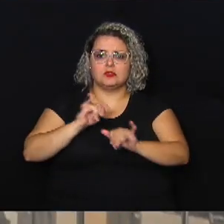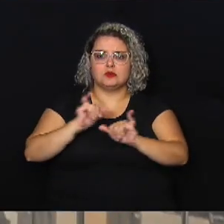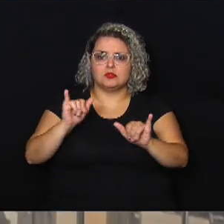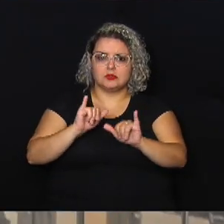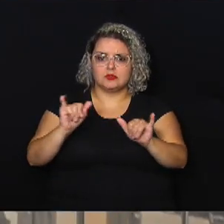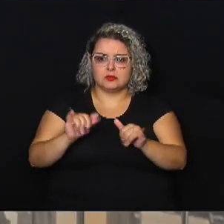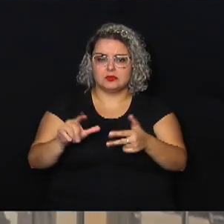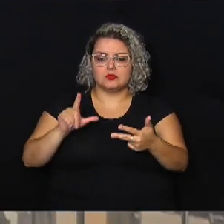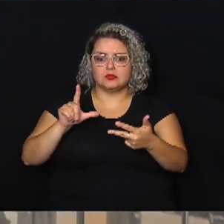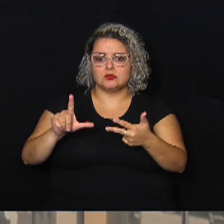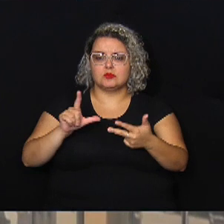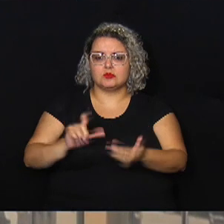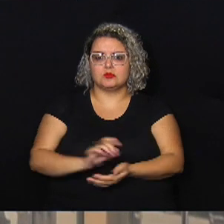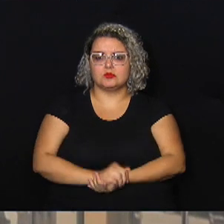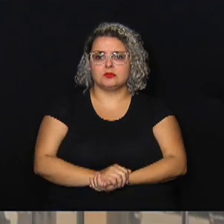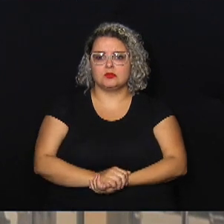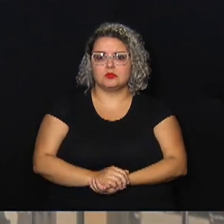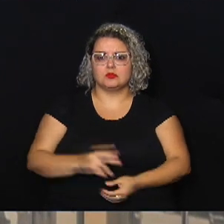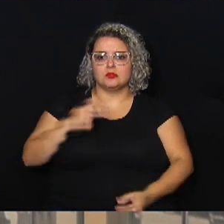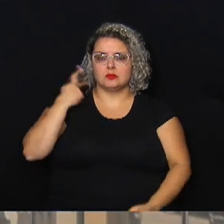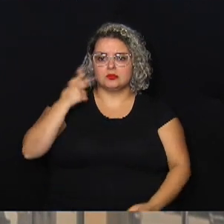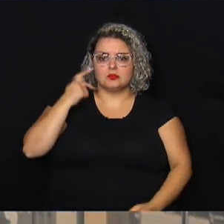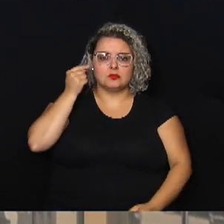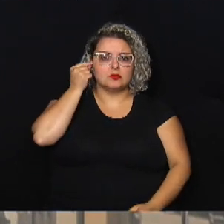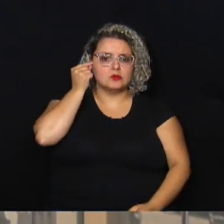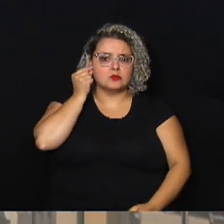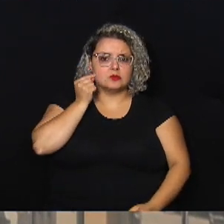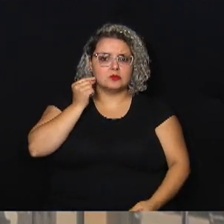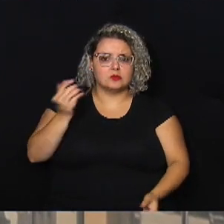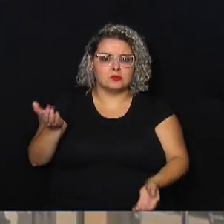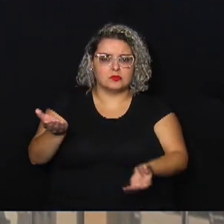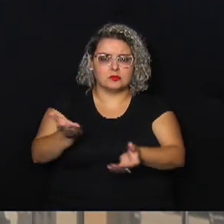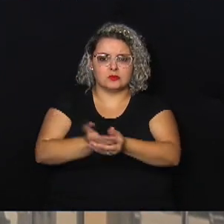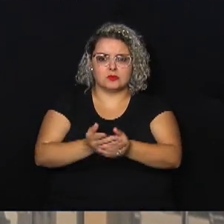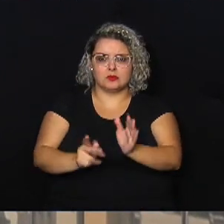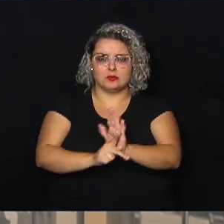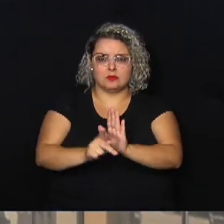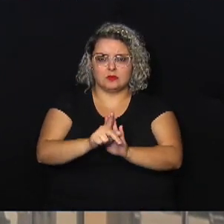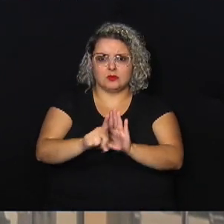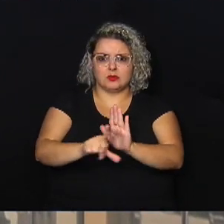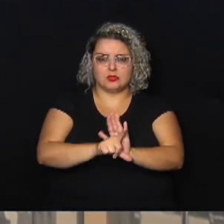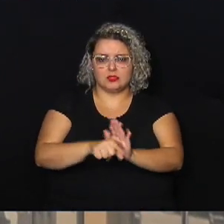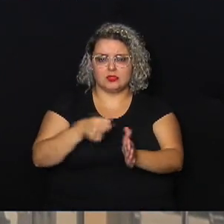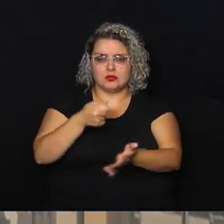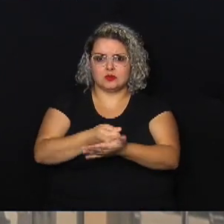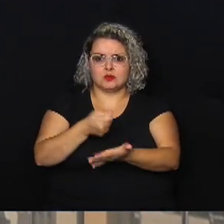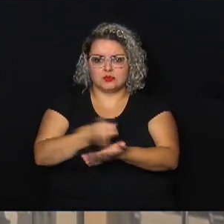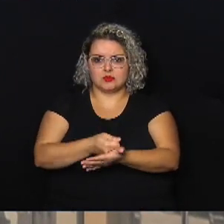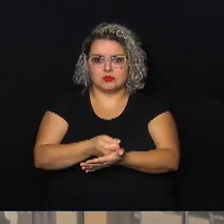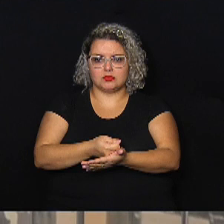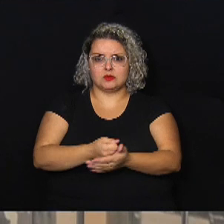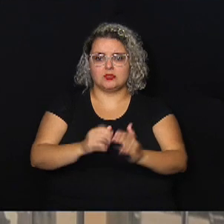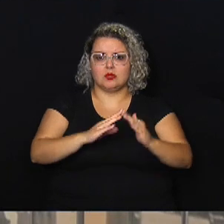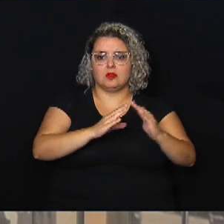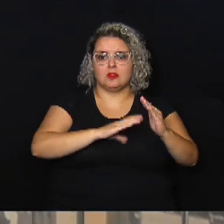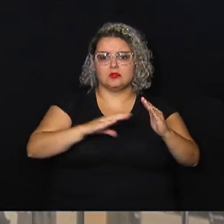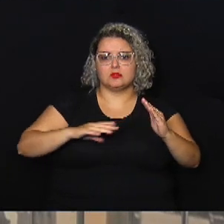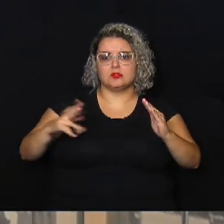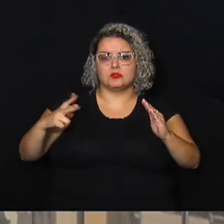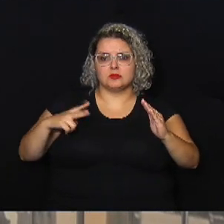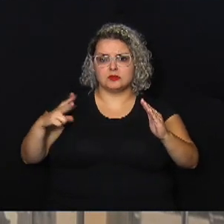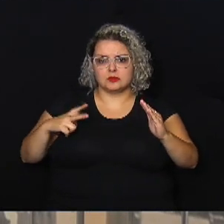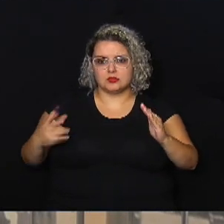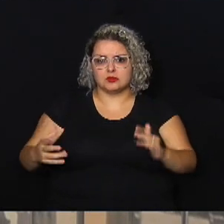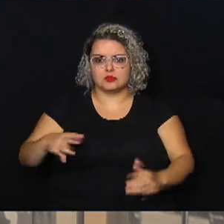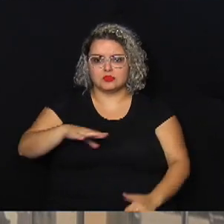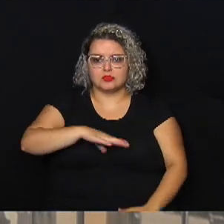do Legislativo, porque o vereador Marcelo Silva protocolou o projeto de lei que obriga as clínicas particulares de